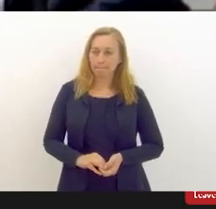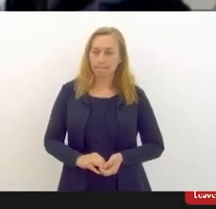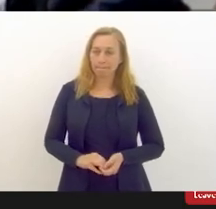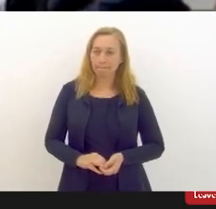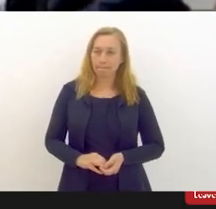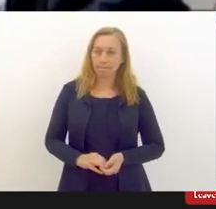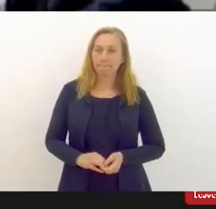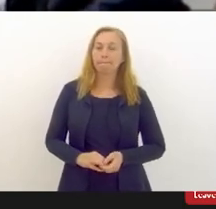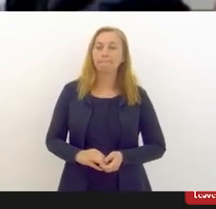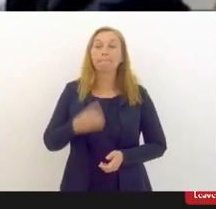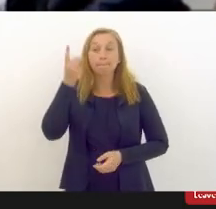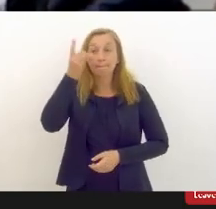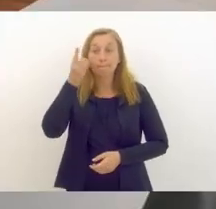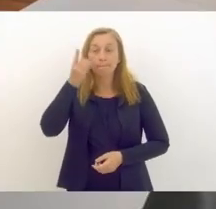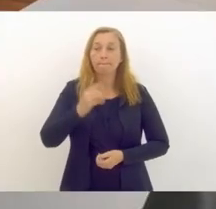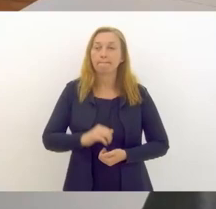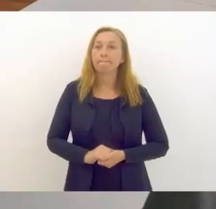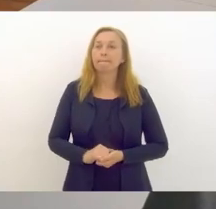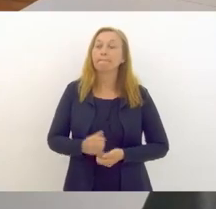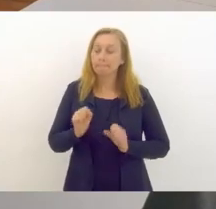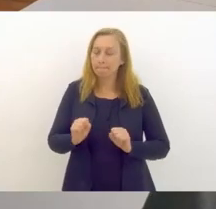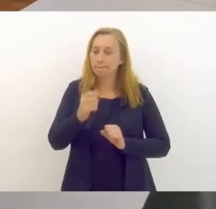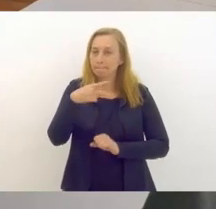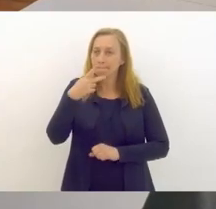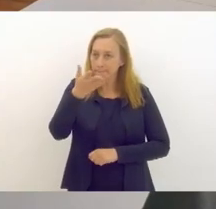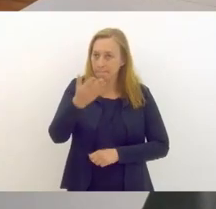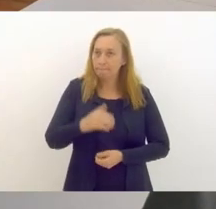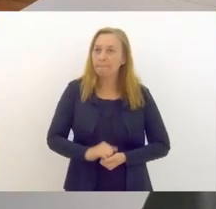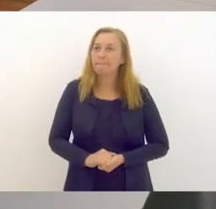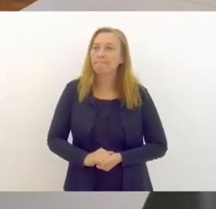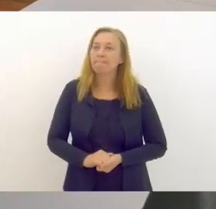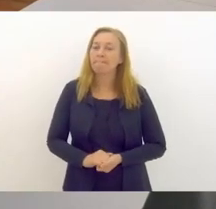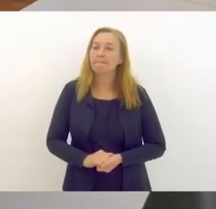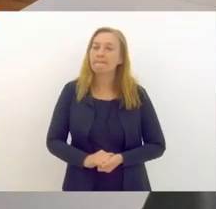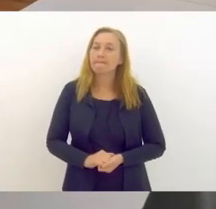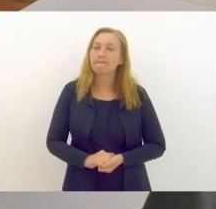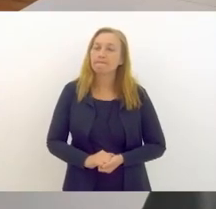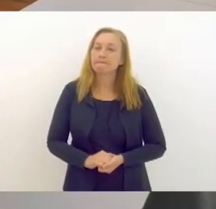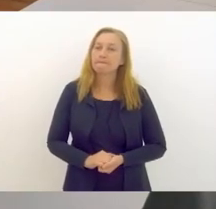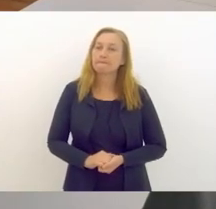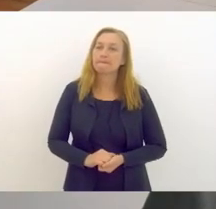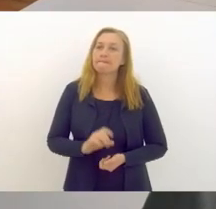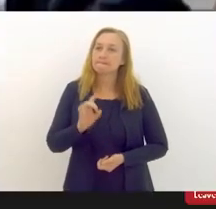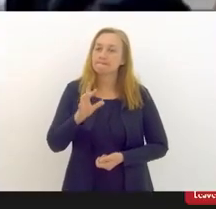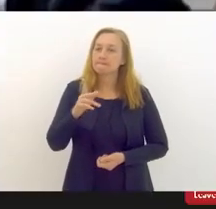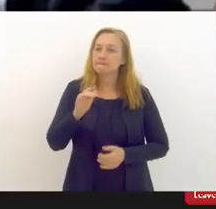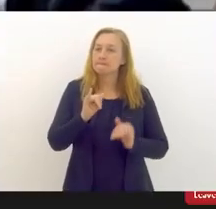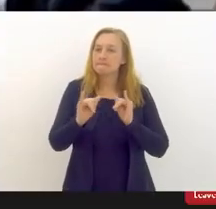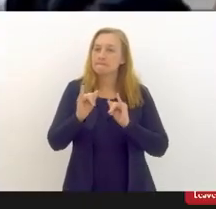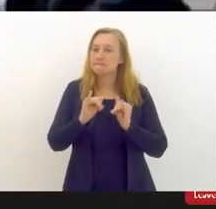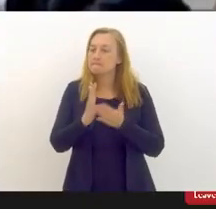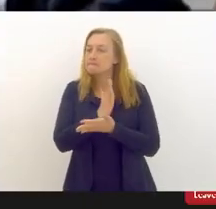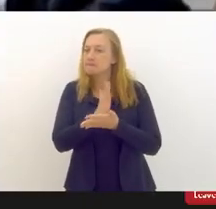Deputado? Pois não. Pode falar, Leonardo. Oi. Só trazer algumas